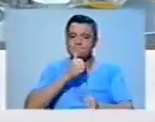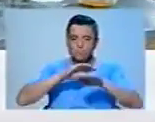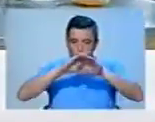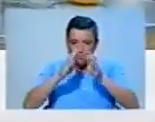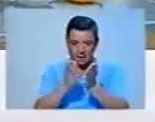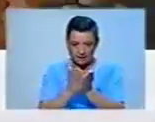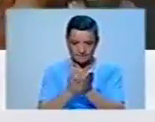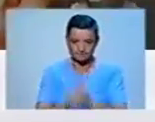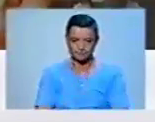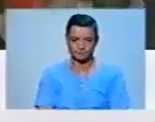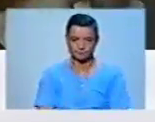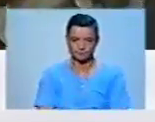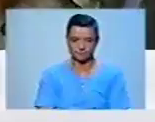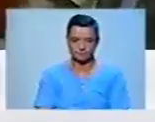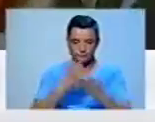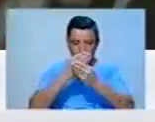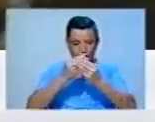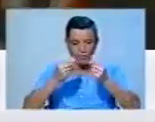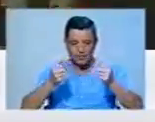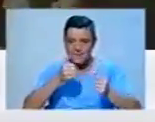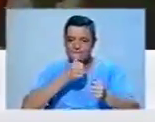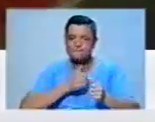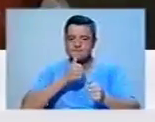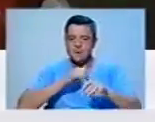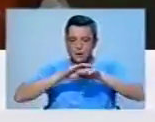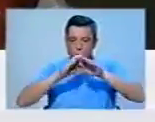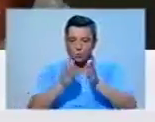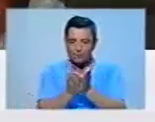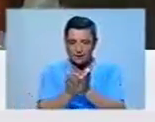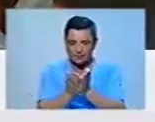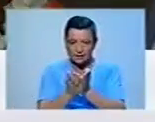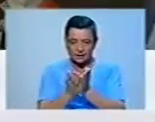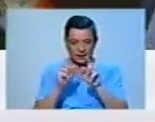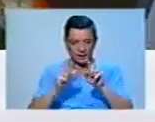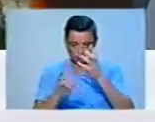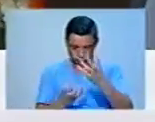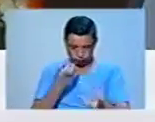Tomate maduro, como eu disse, vamos deixar que cozinhe.